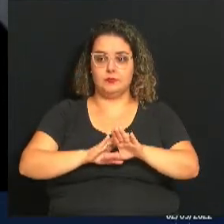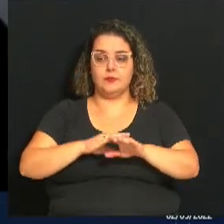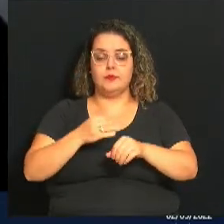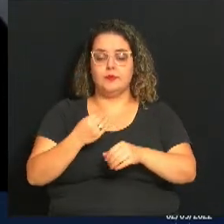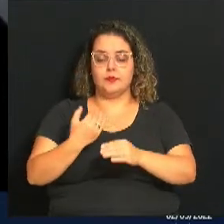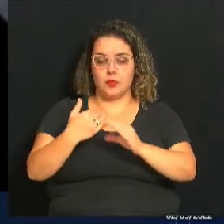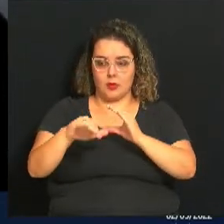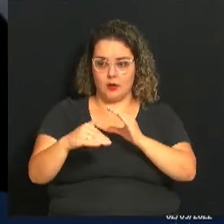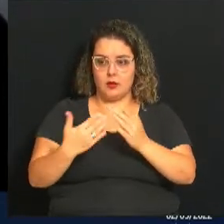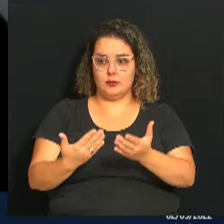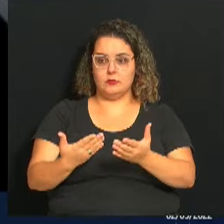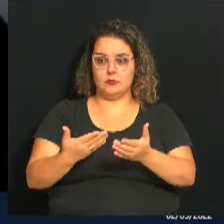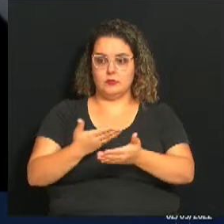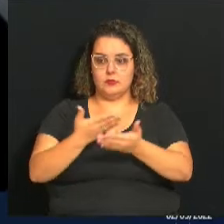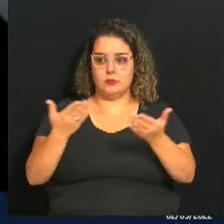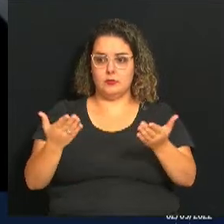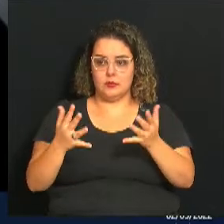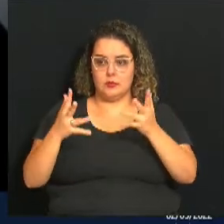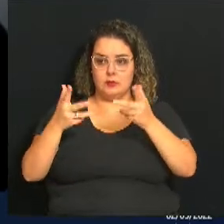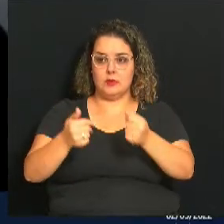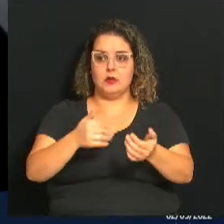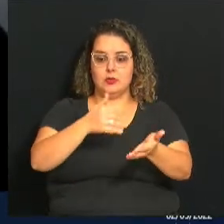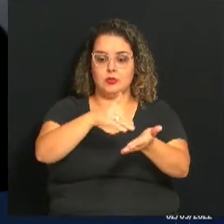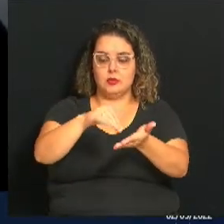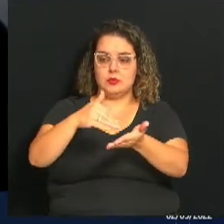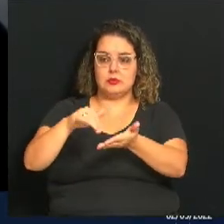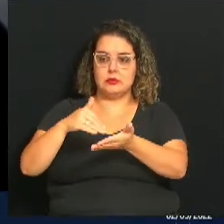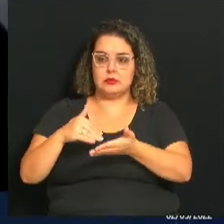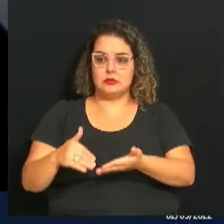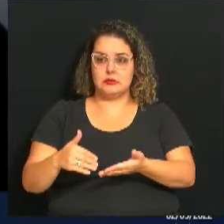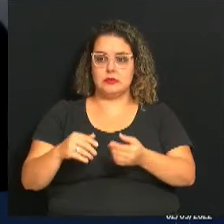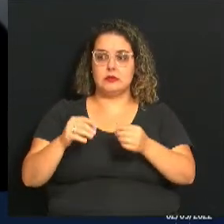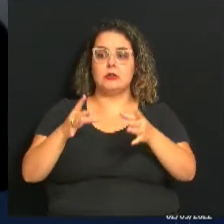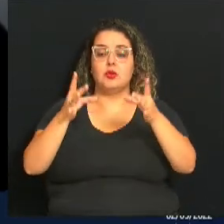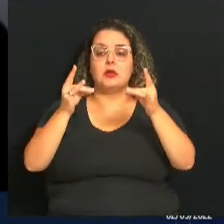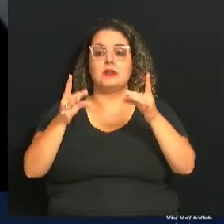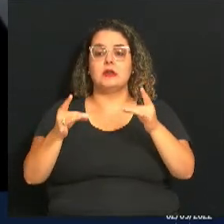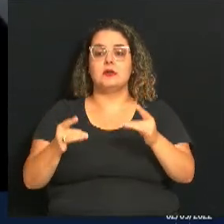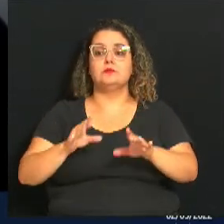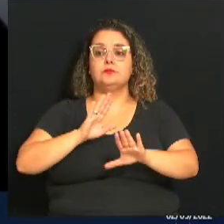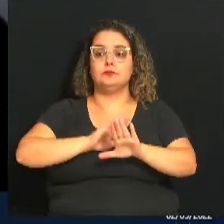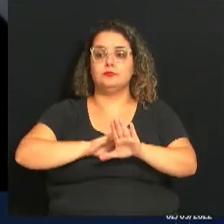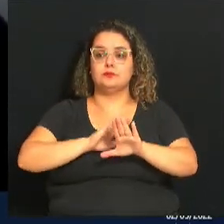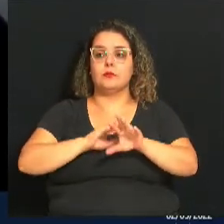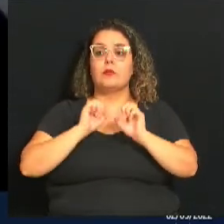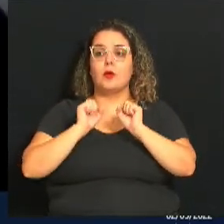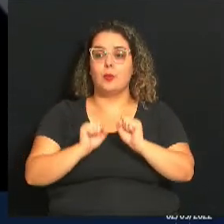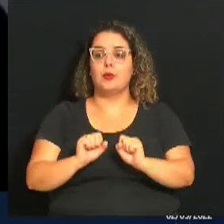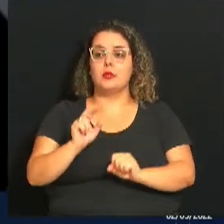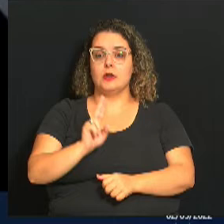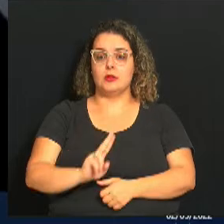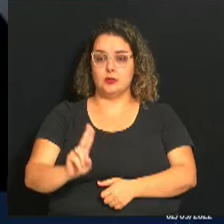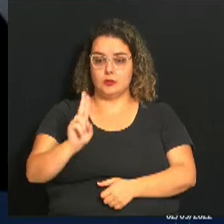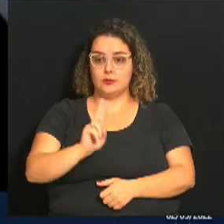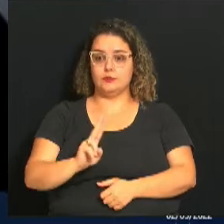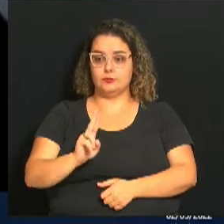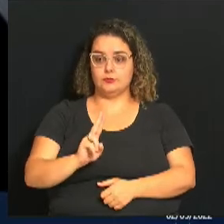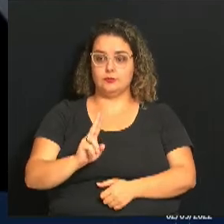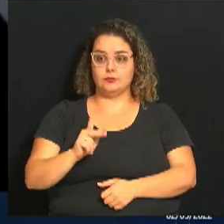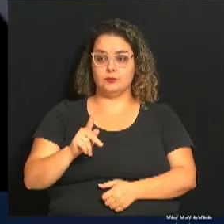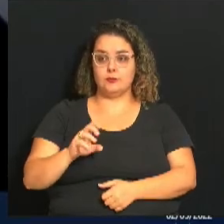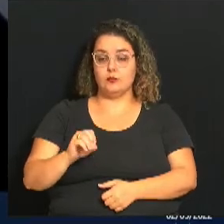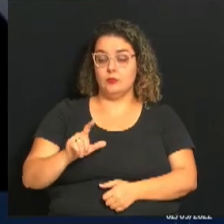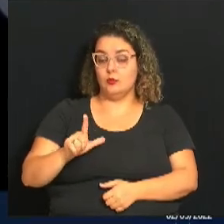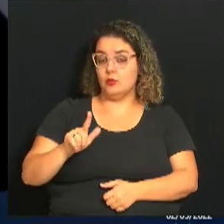essa apresentação para todas as secretarias, elas estão definindo as ações que poderiam ser implementadas nessa poligonal, que é uma área